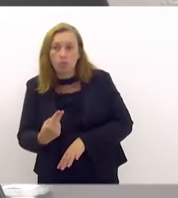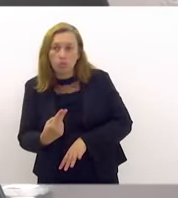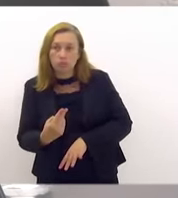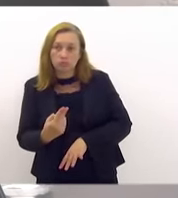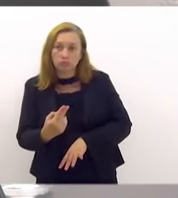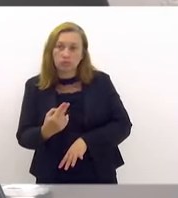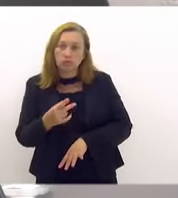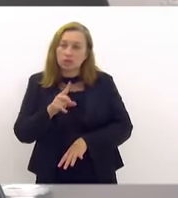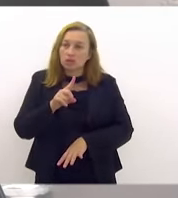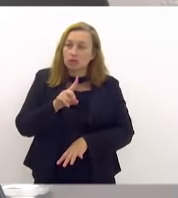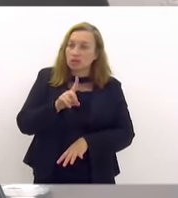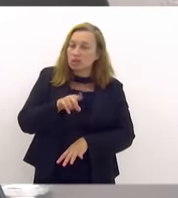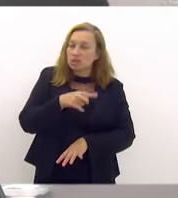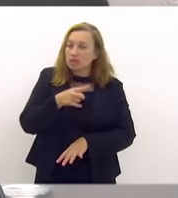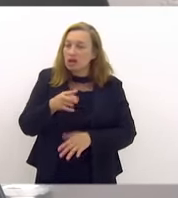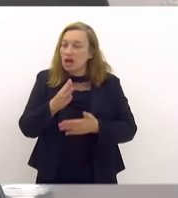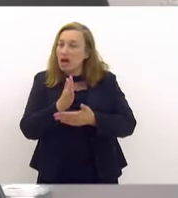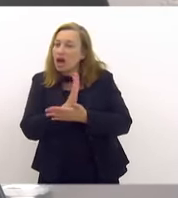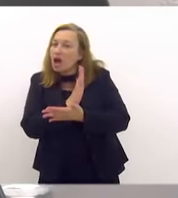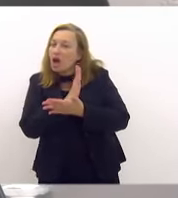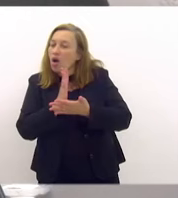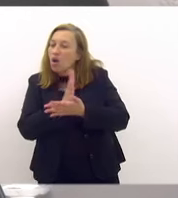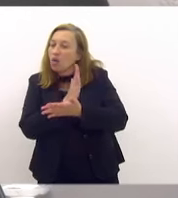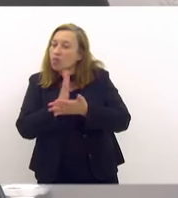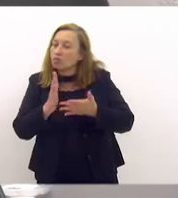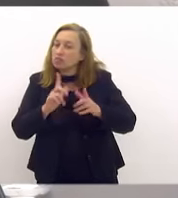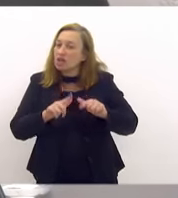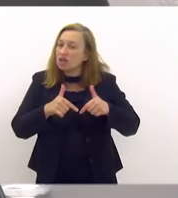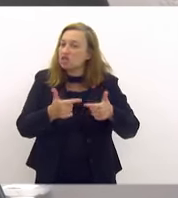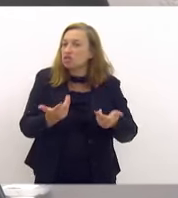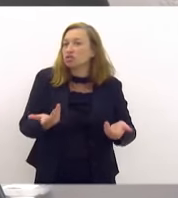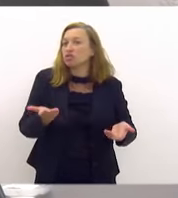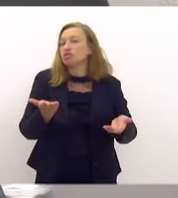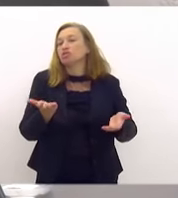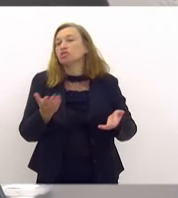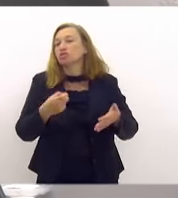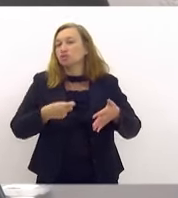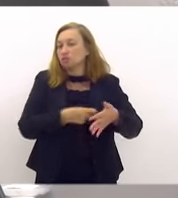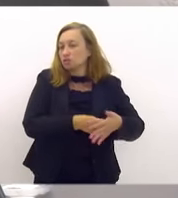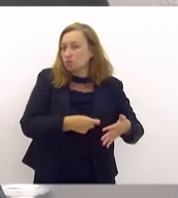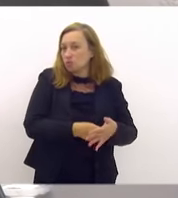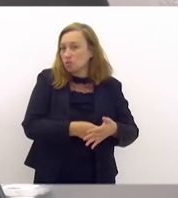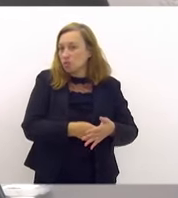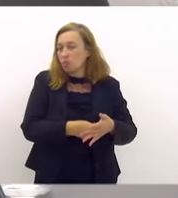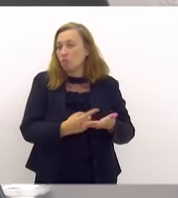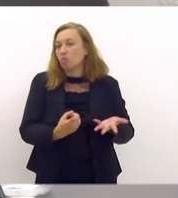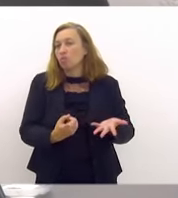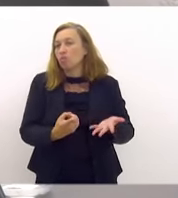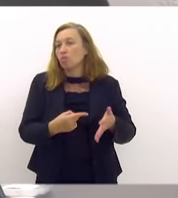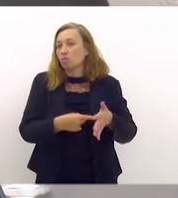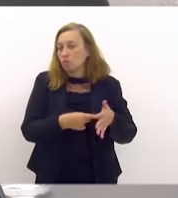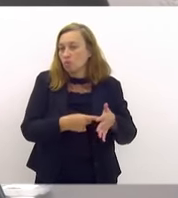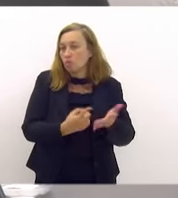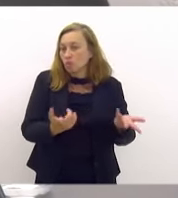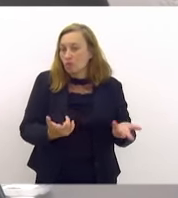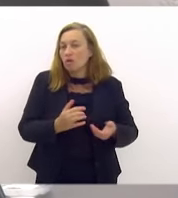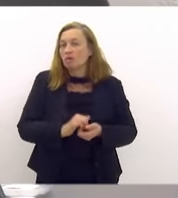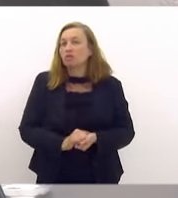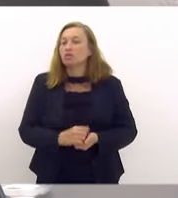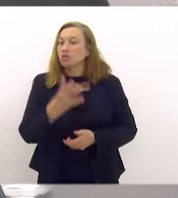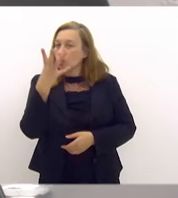peças acusatórias eh ações penais iniciadas exclusivamente a partir do dos Autos